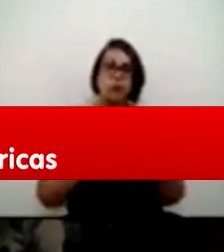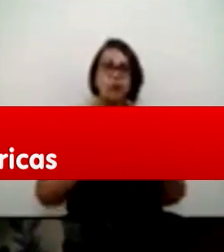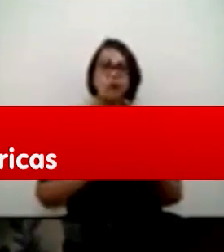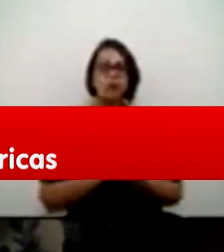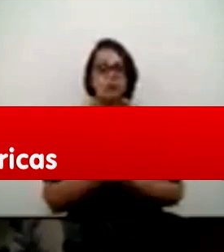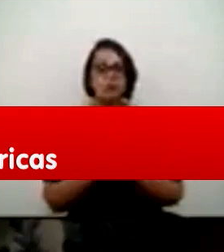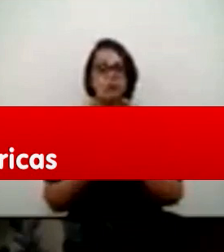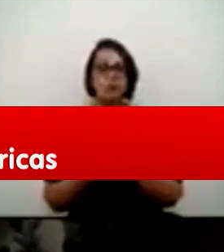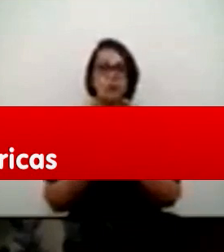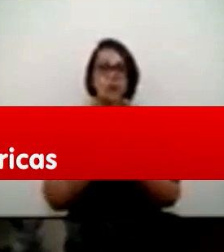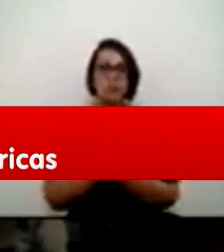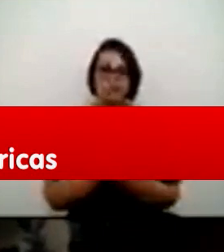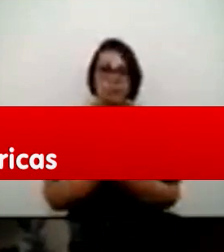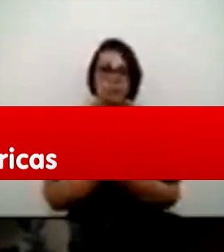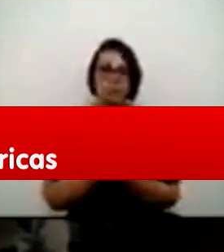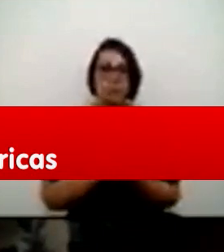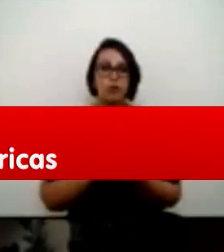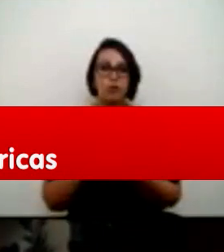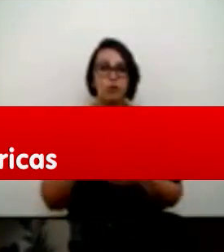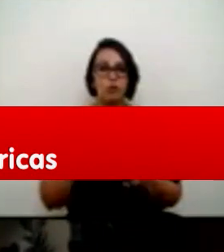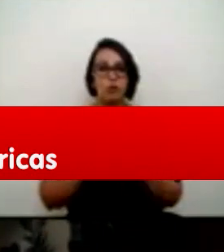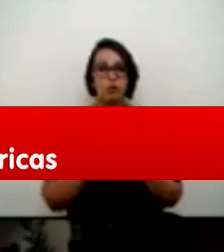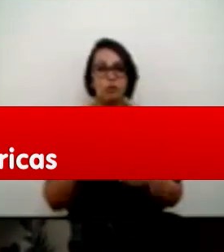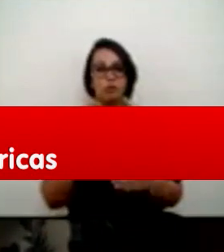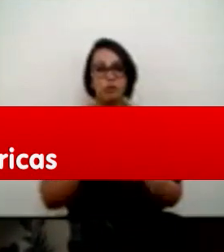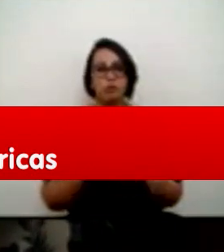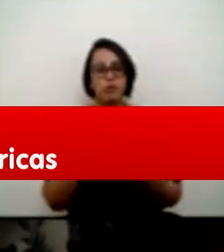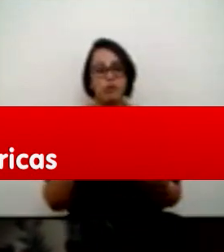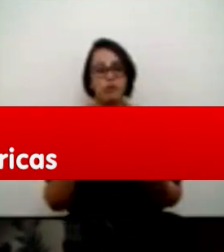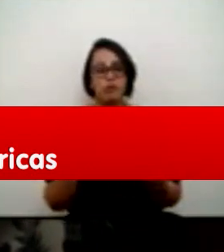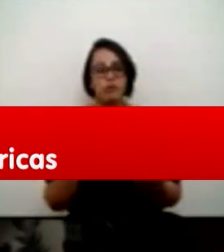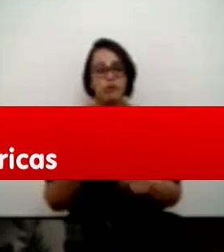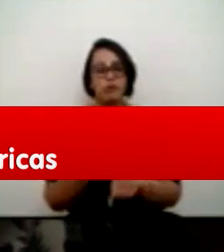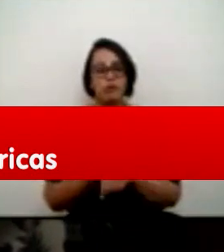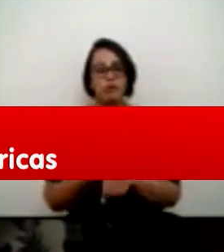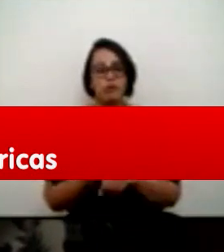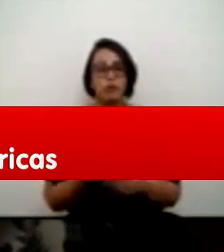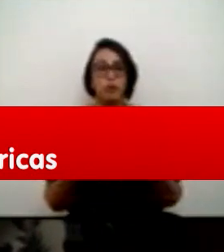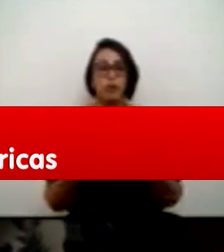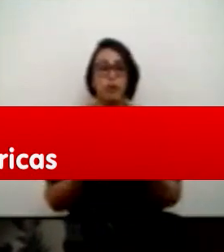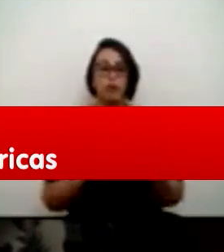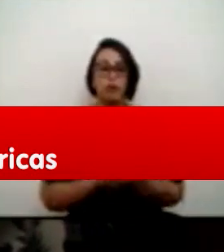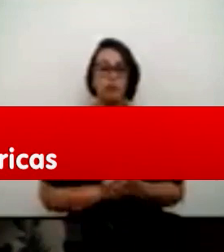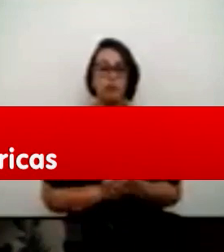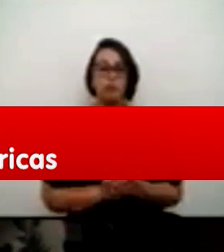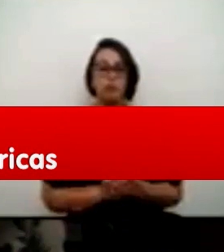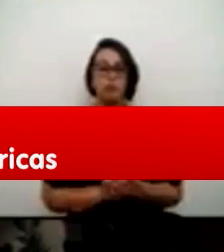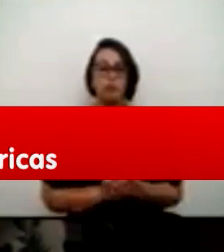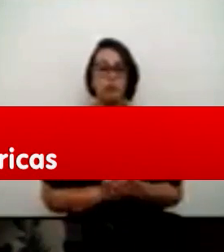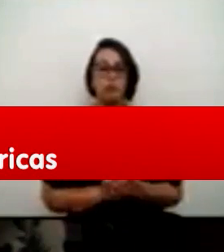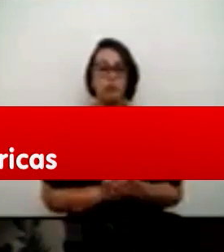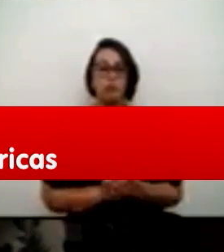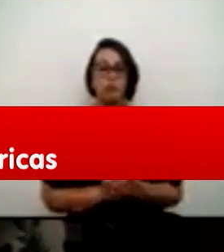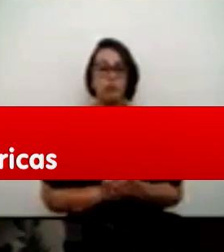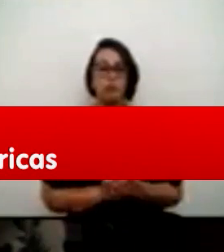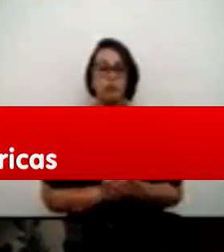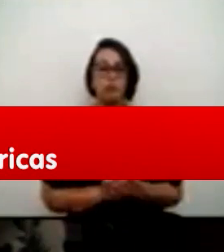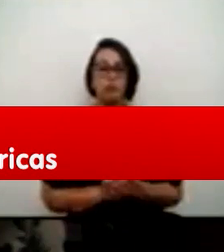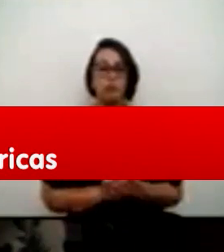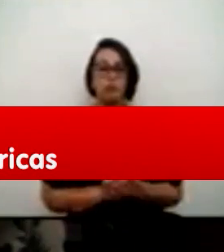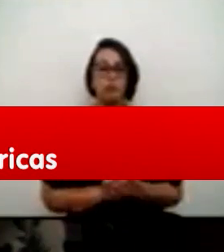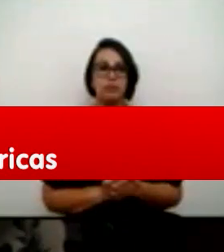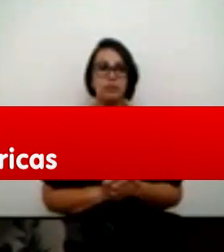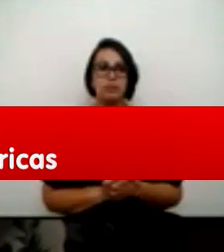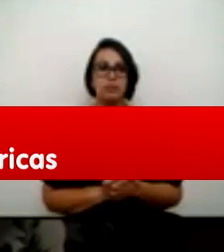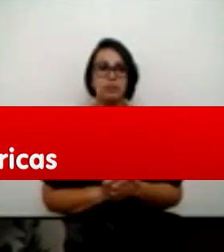envelhecimento que colocam em risco a segurança dos moradores o envelhecimento natural das árvores e as raízes que comprometem calçadas e